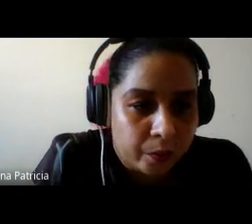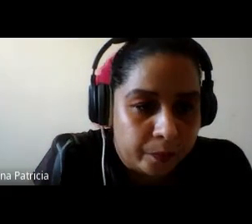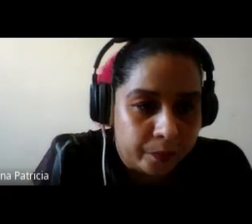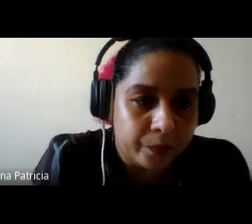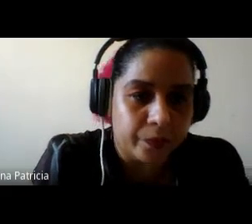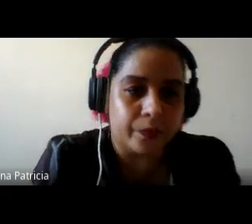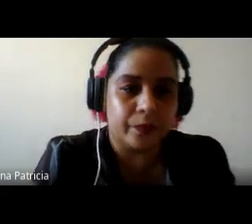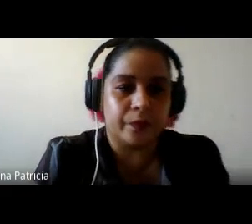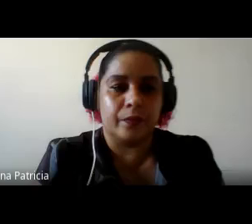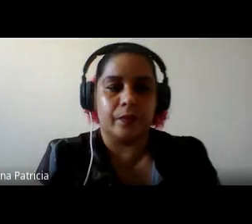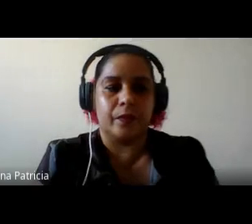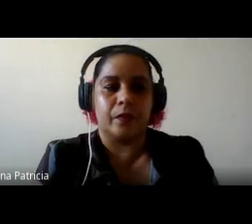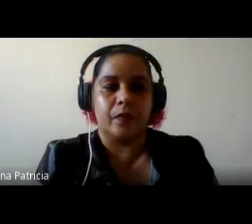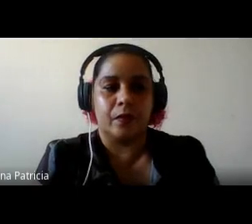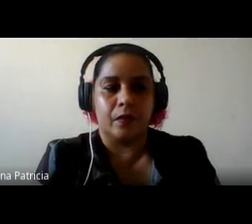Socorro.